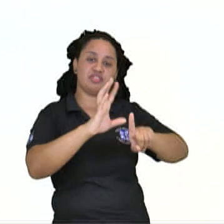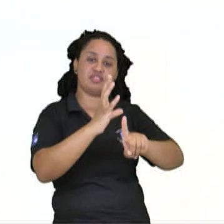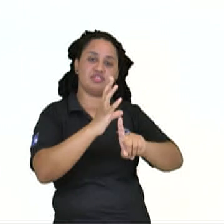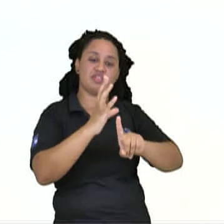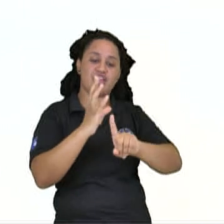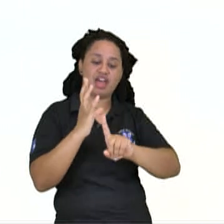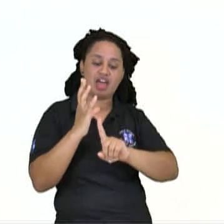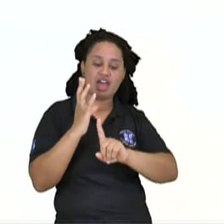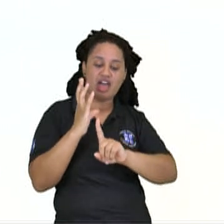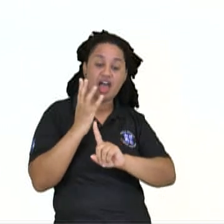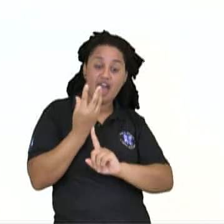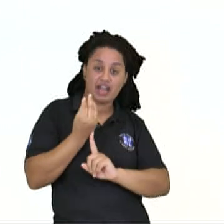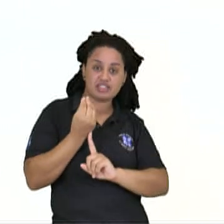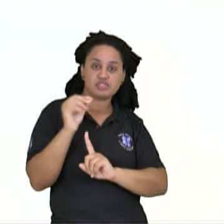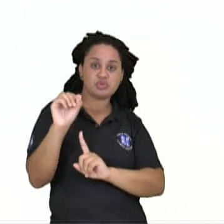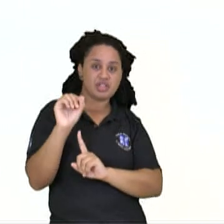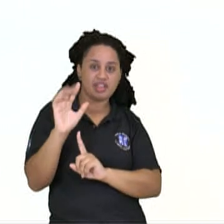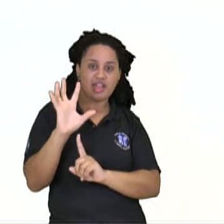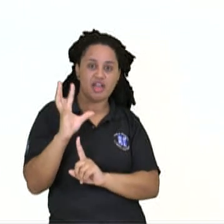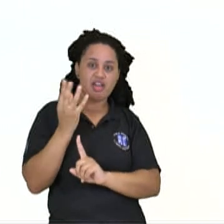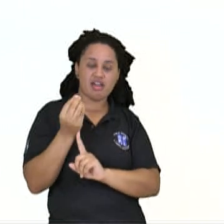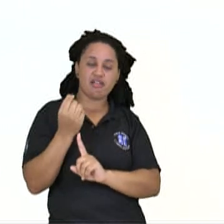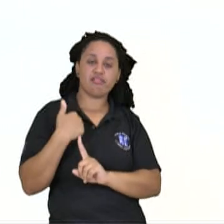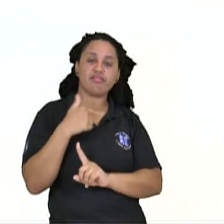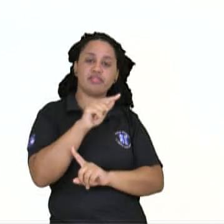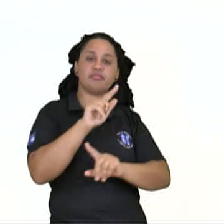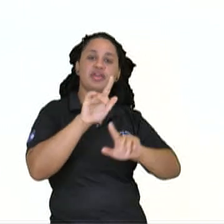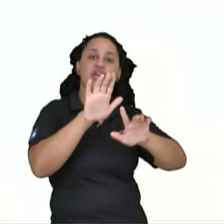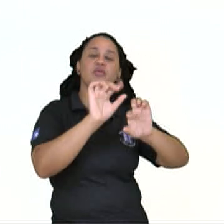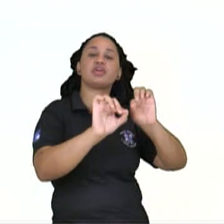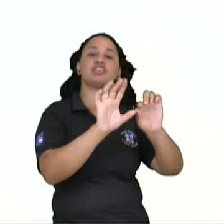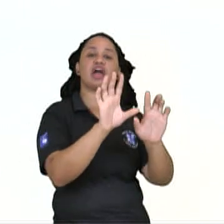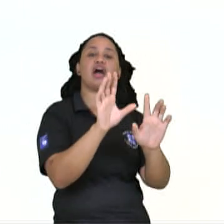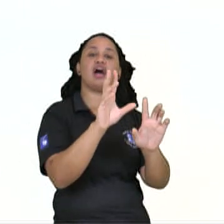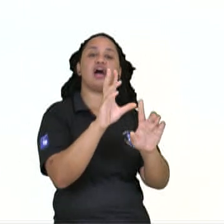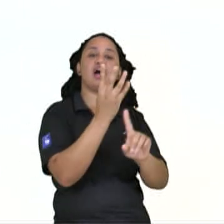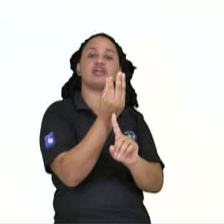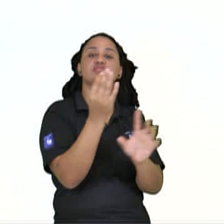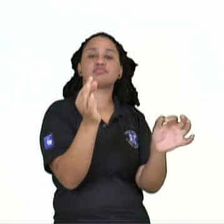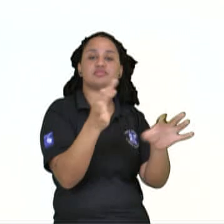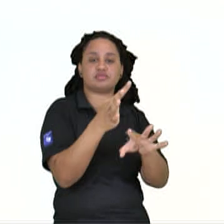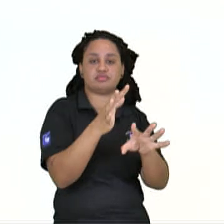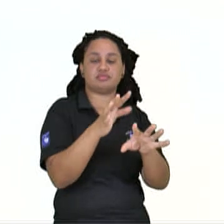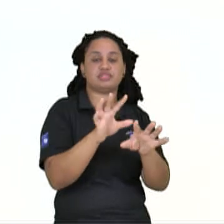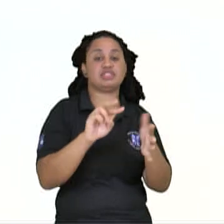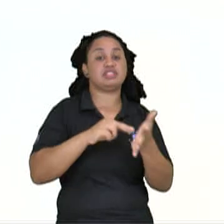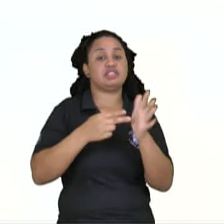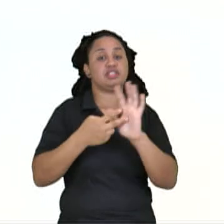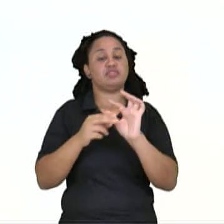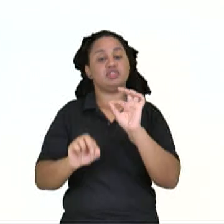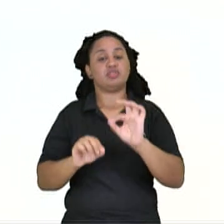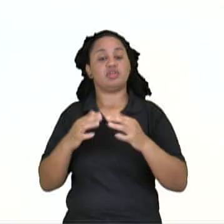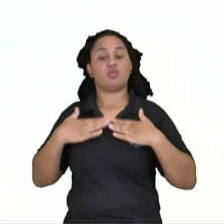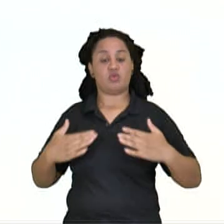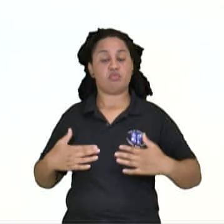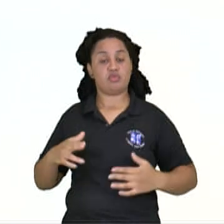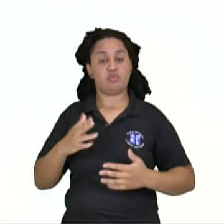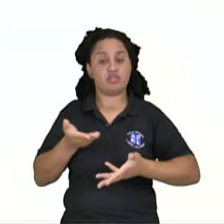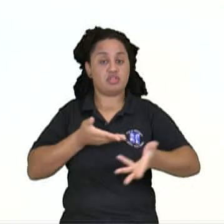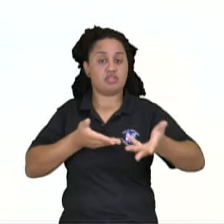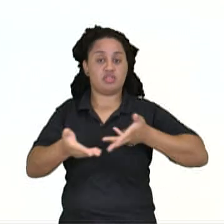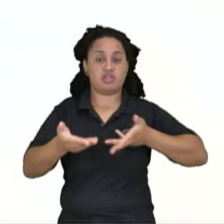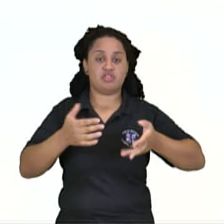obra. Ou seja, o corpo ele pode interagir com o bidimensional, pois